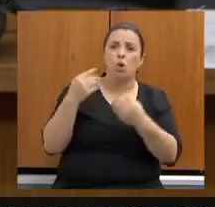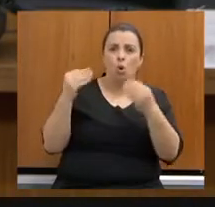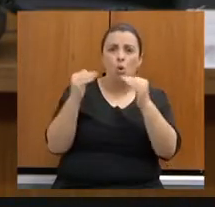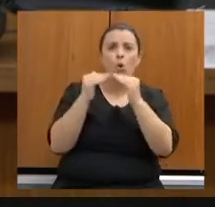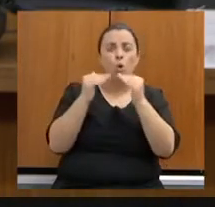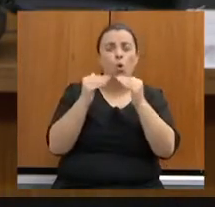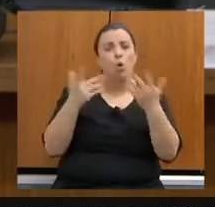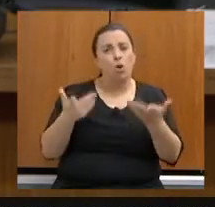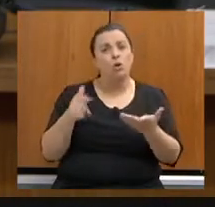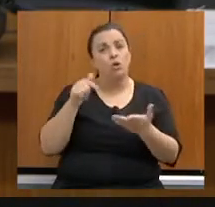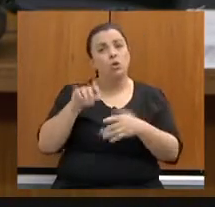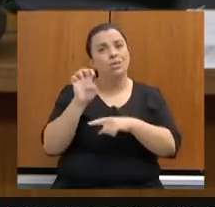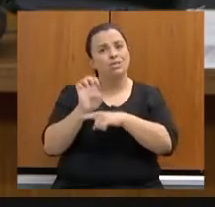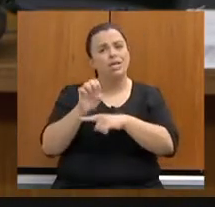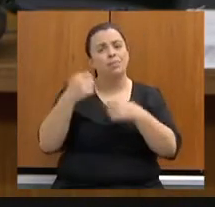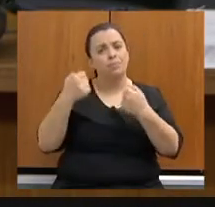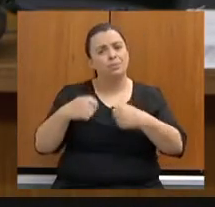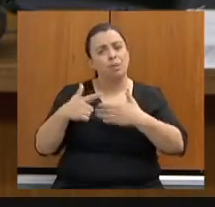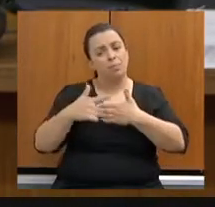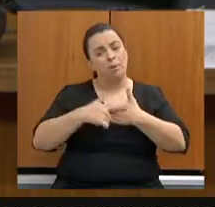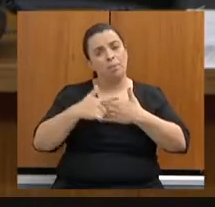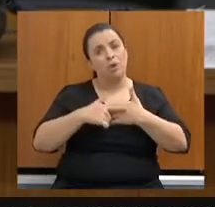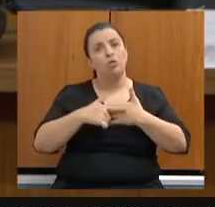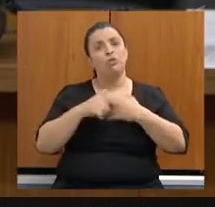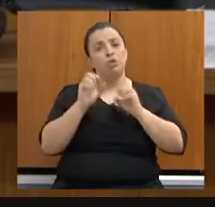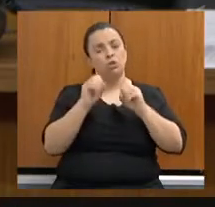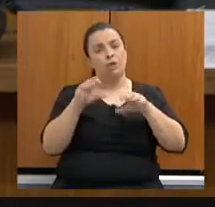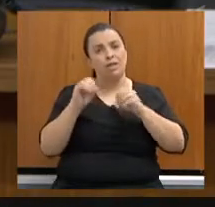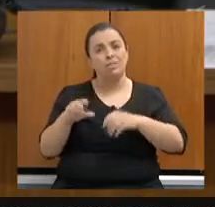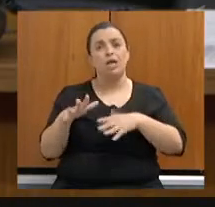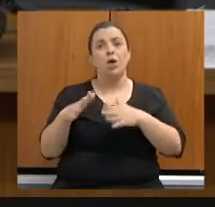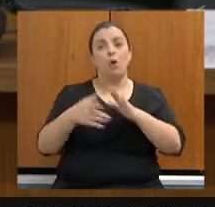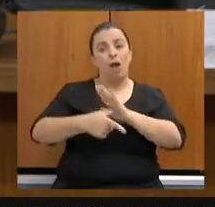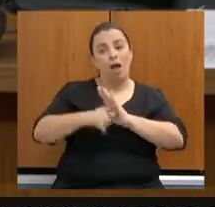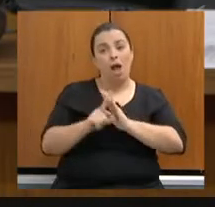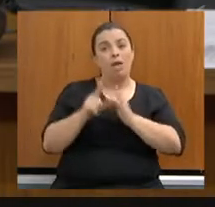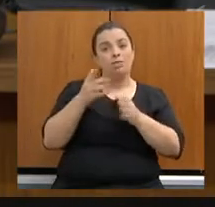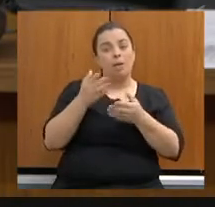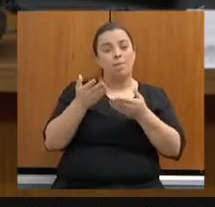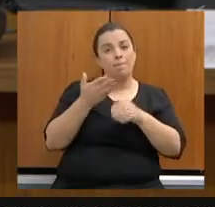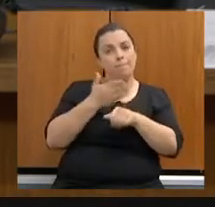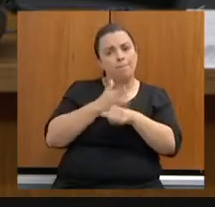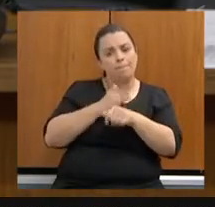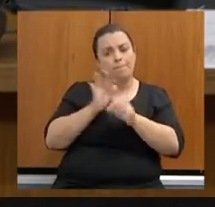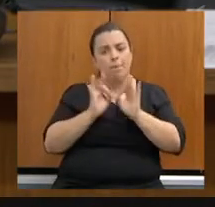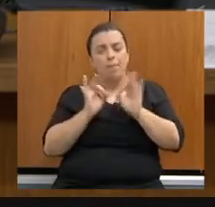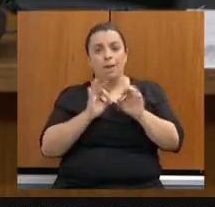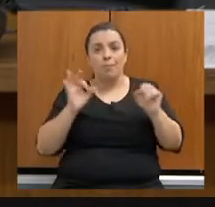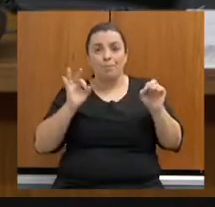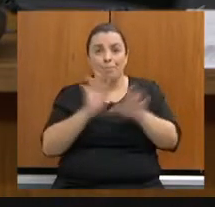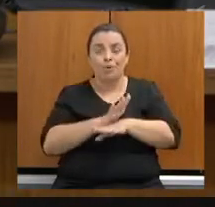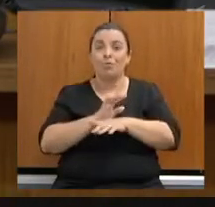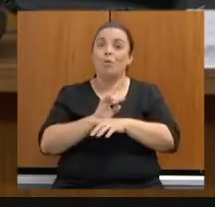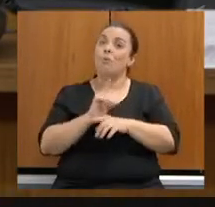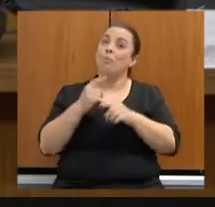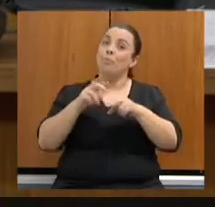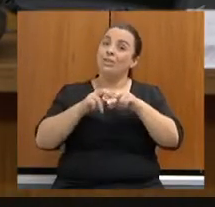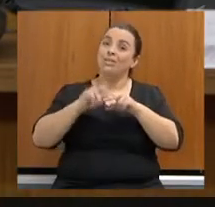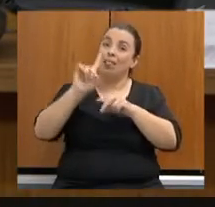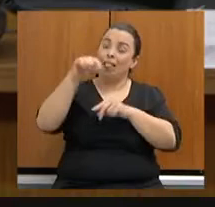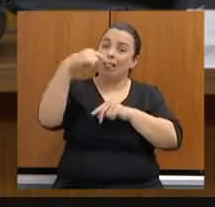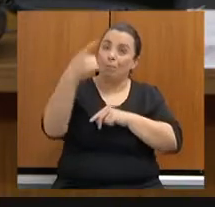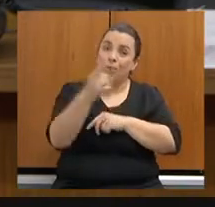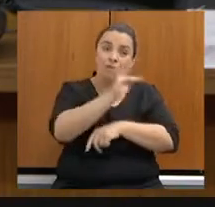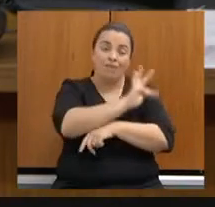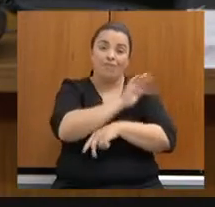que ter primeiro esse papel de Educação de preparar antes de vir a mão a mão Pesada da fiscalização e a gente vai cobrar um